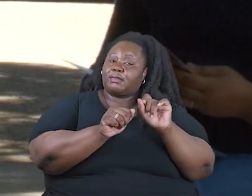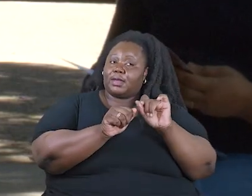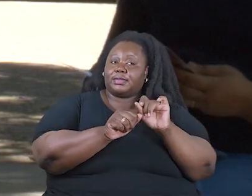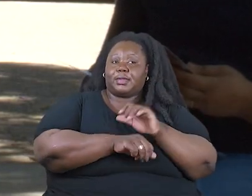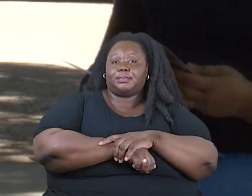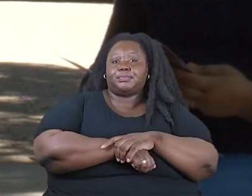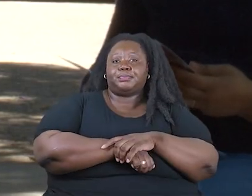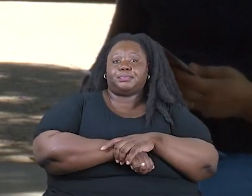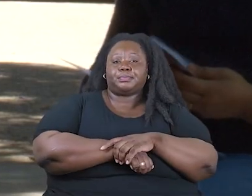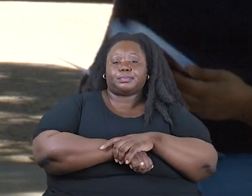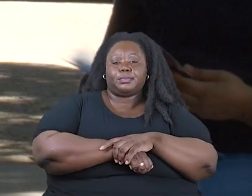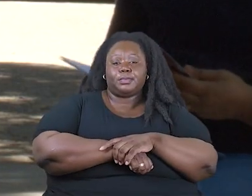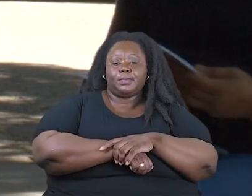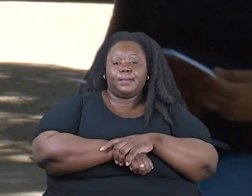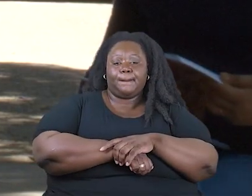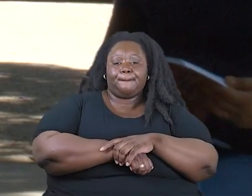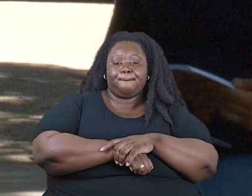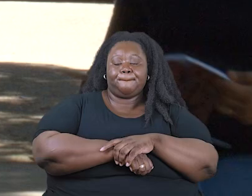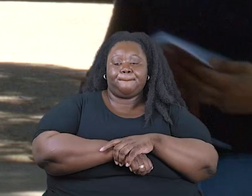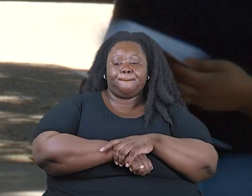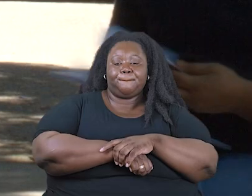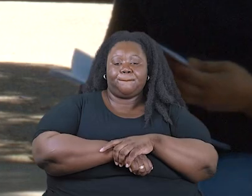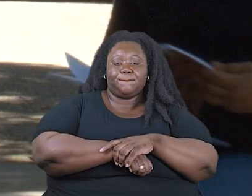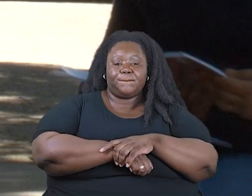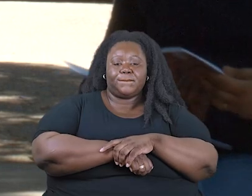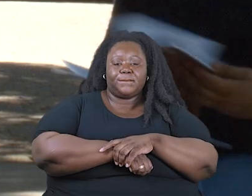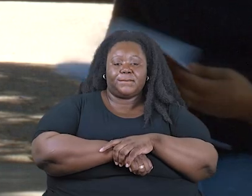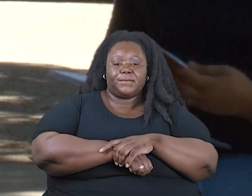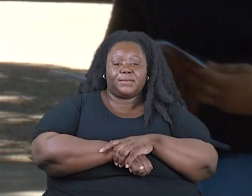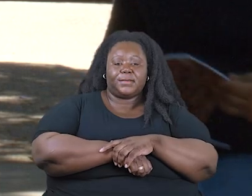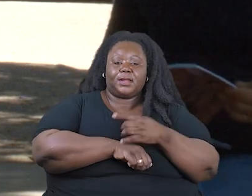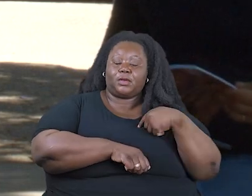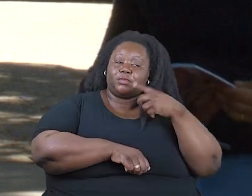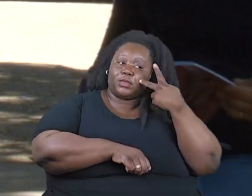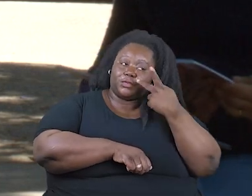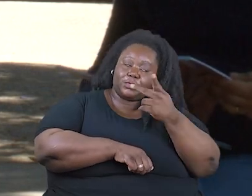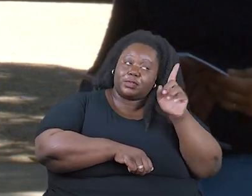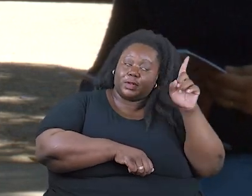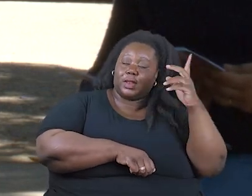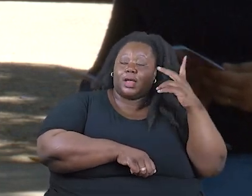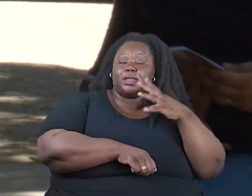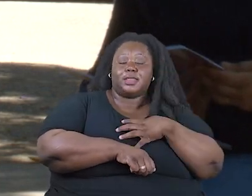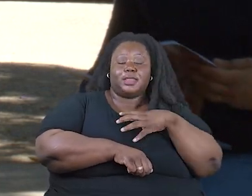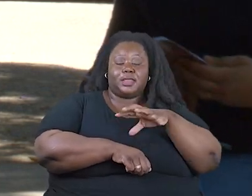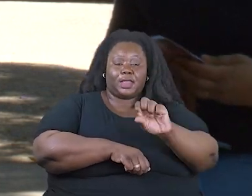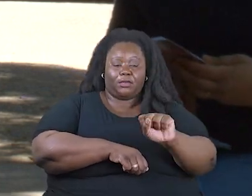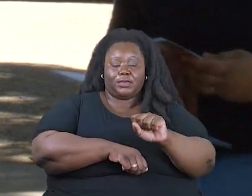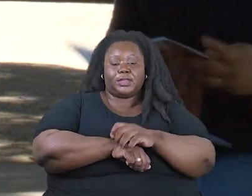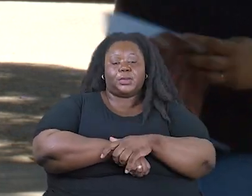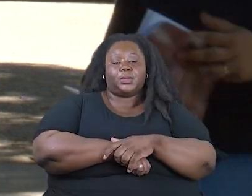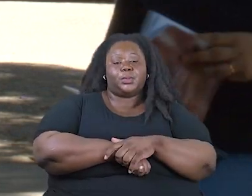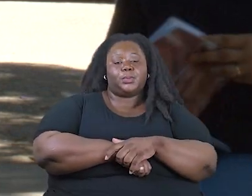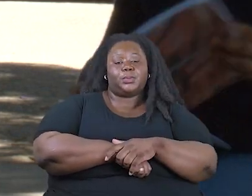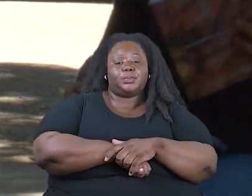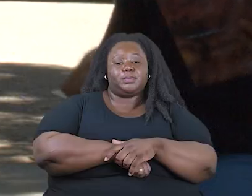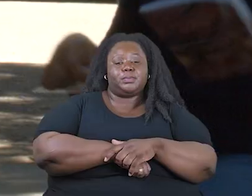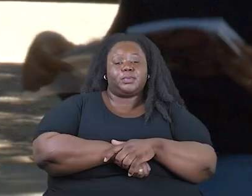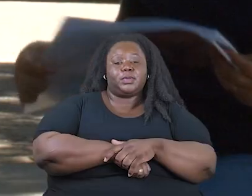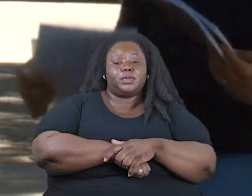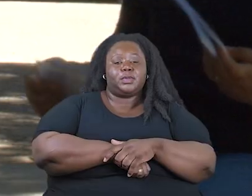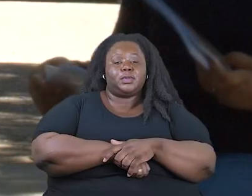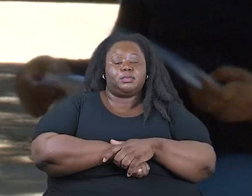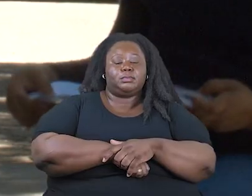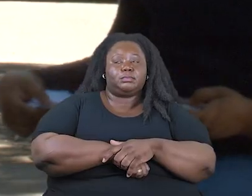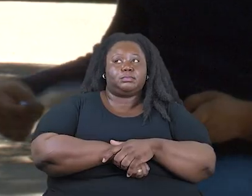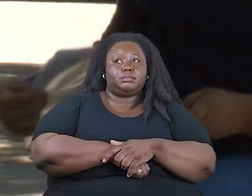fazer essa edição, né? Eu fui visitar um artista lá em Salvador, o Almandrade. O Almandrade é